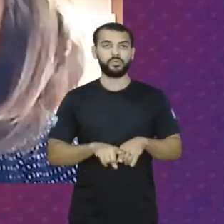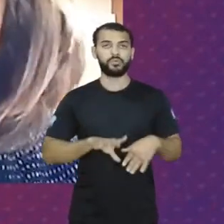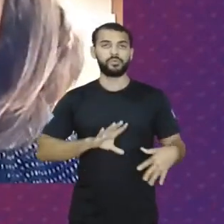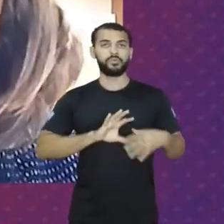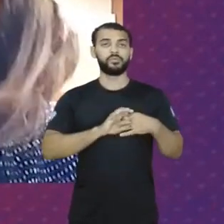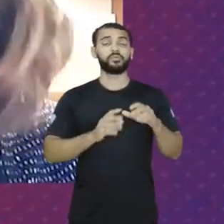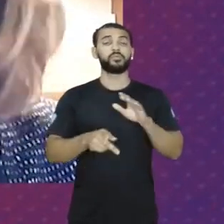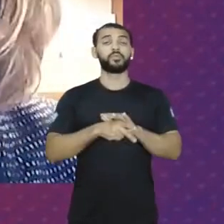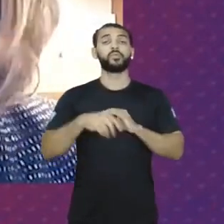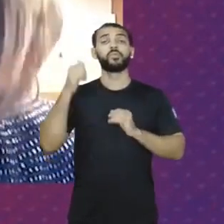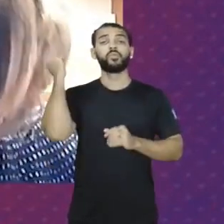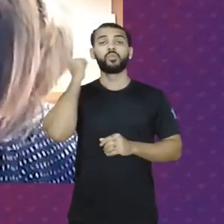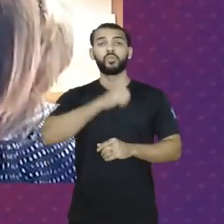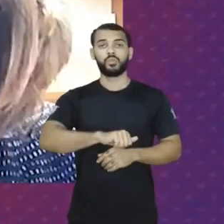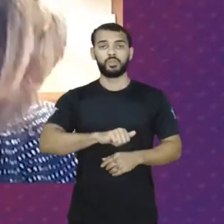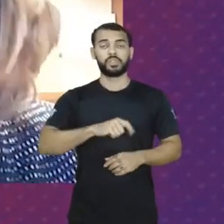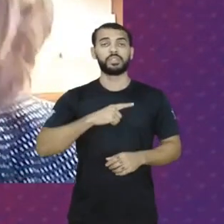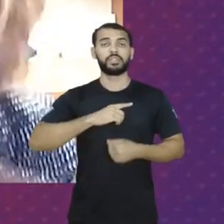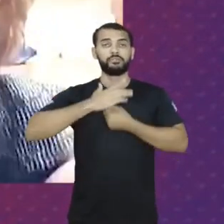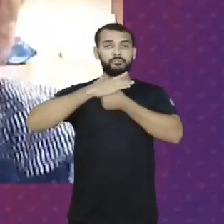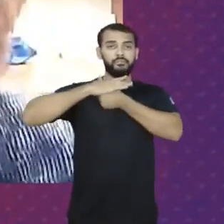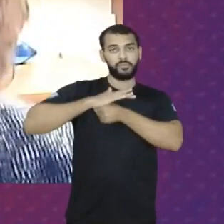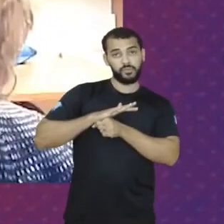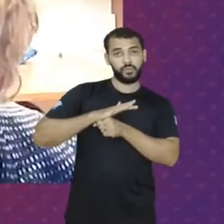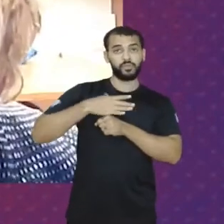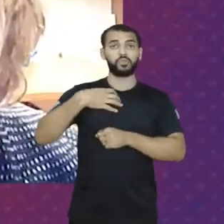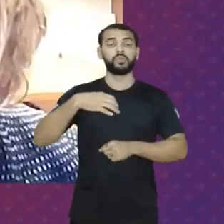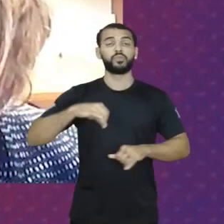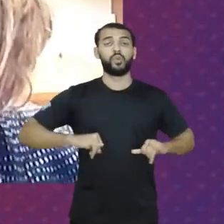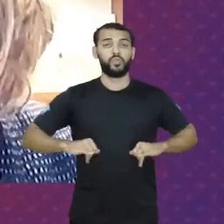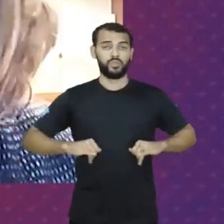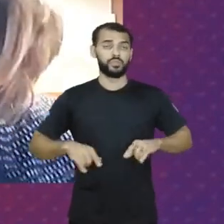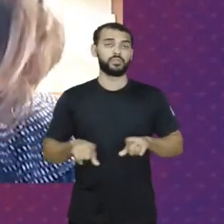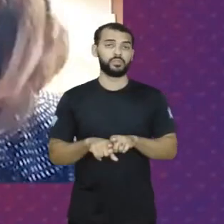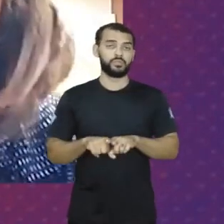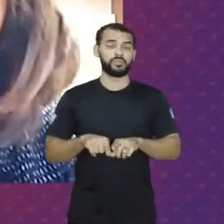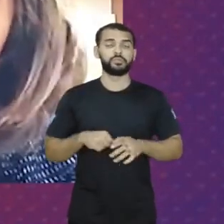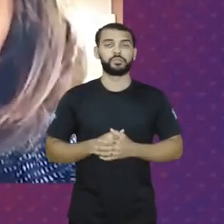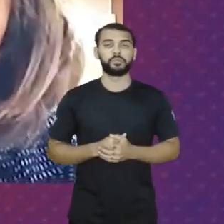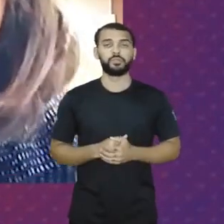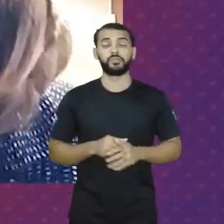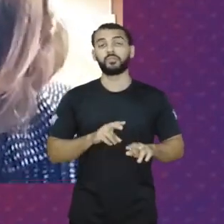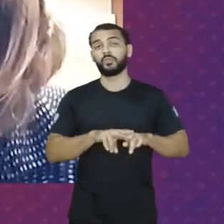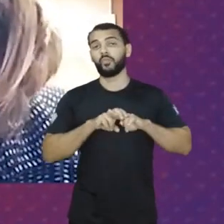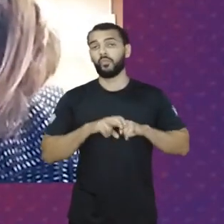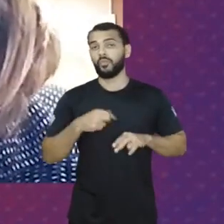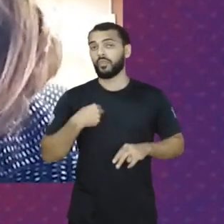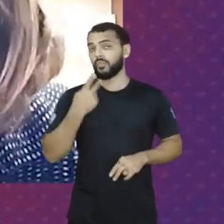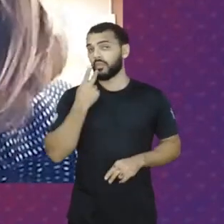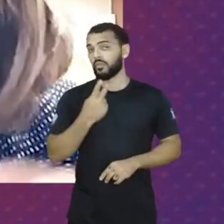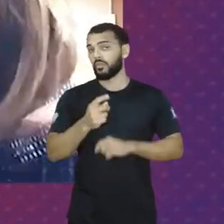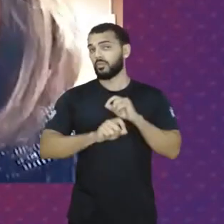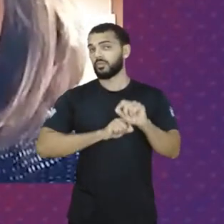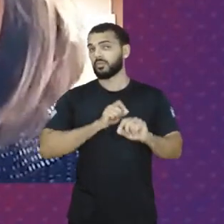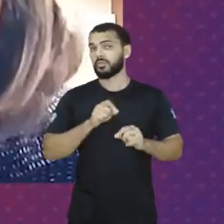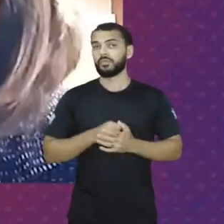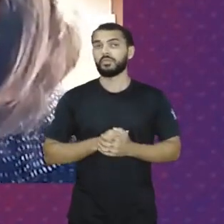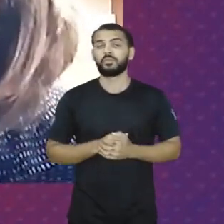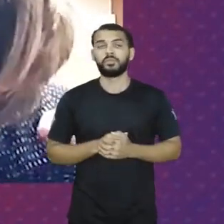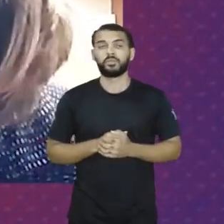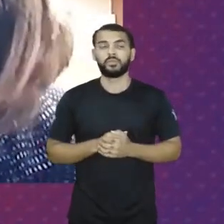das mulheres oprimidas na sua naturalização. Por isso, digo eu que